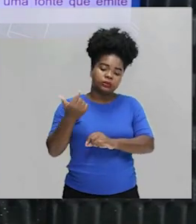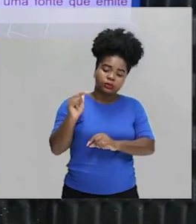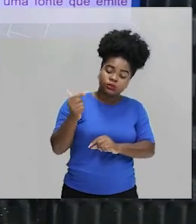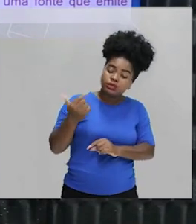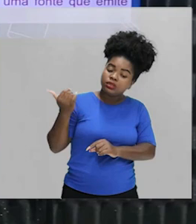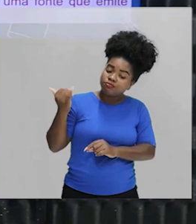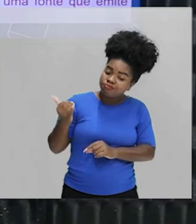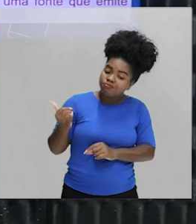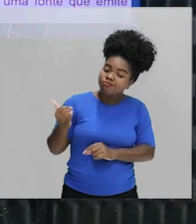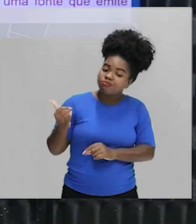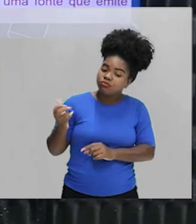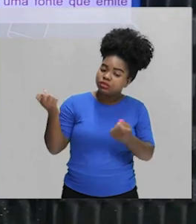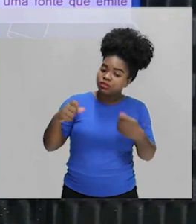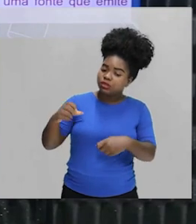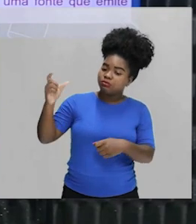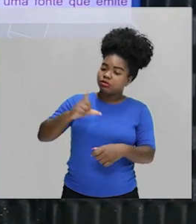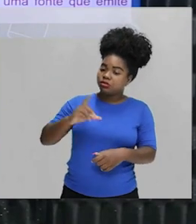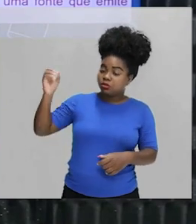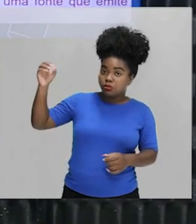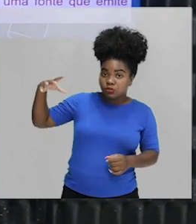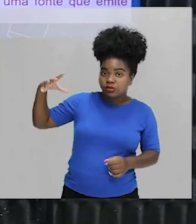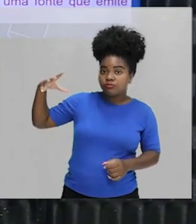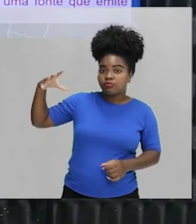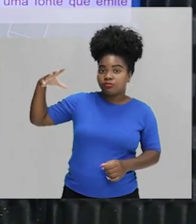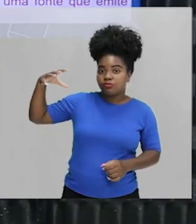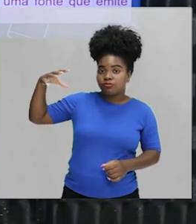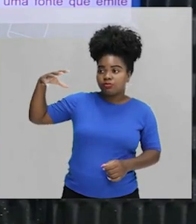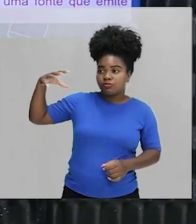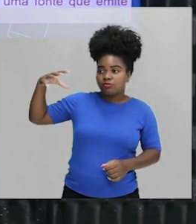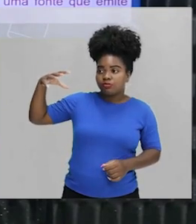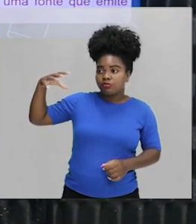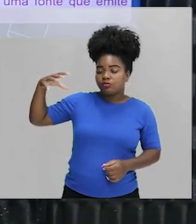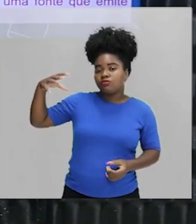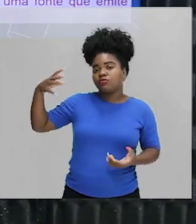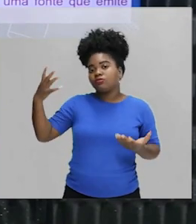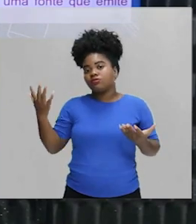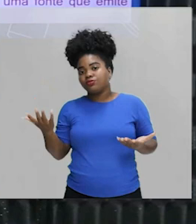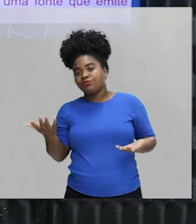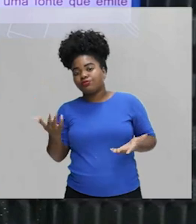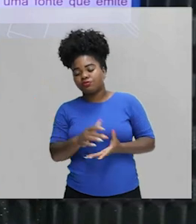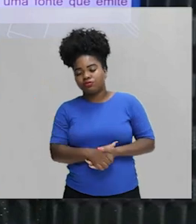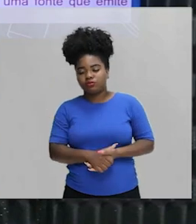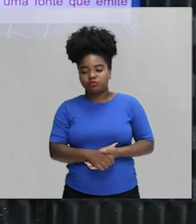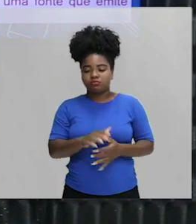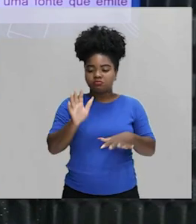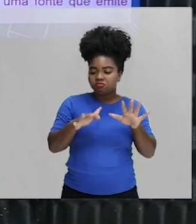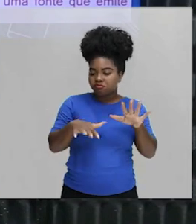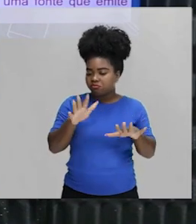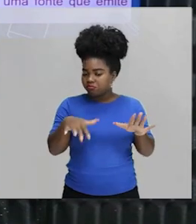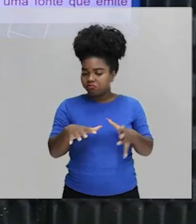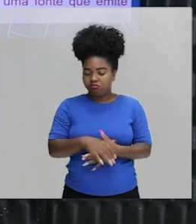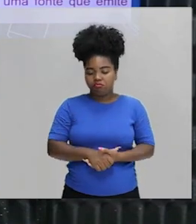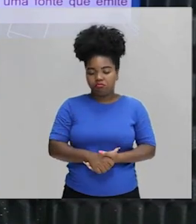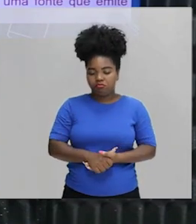elétrica ele consegue emitir luz tá ok então a descarga elétrica Talvez seja o